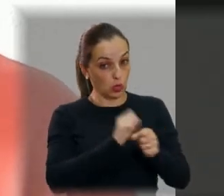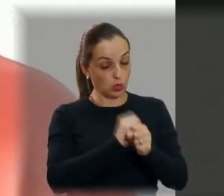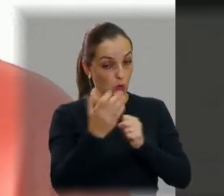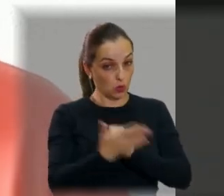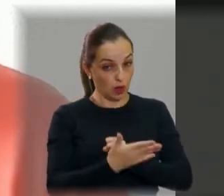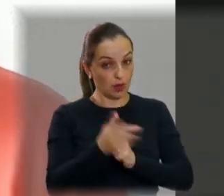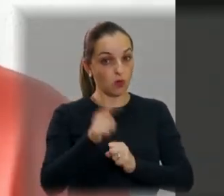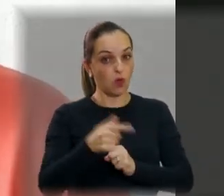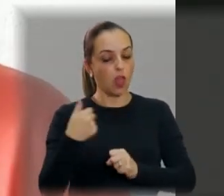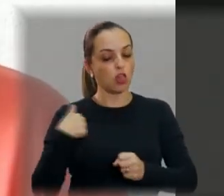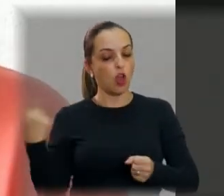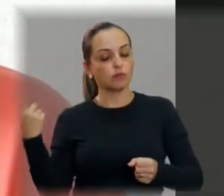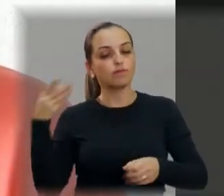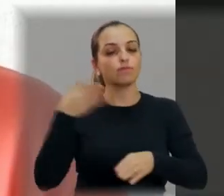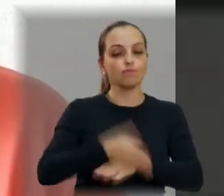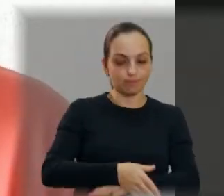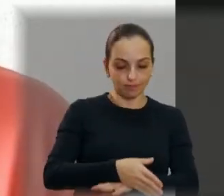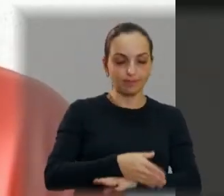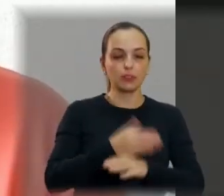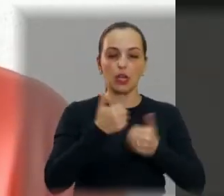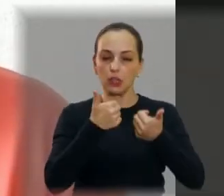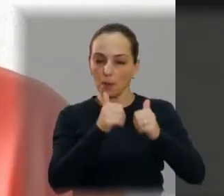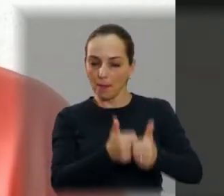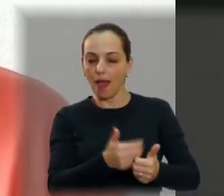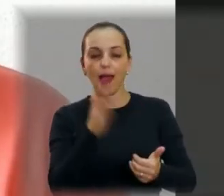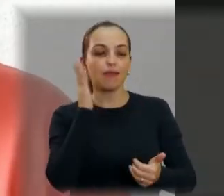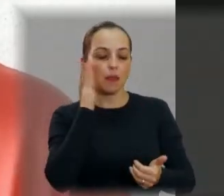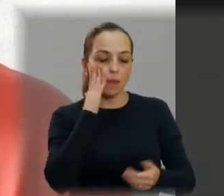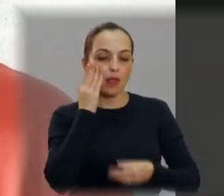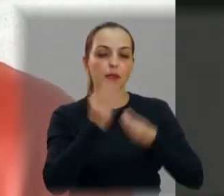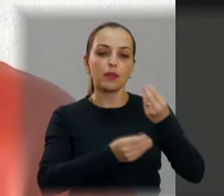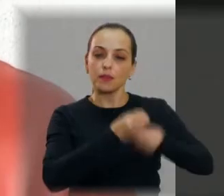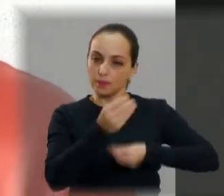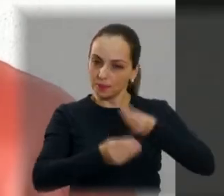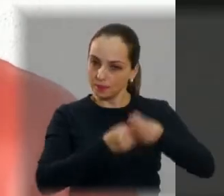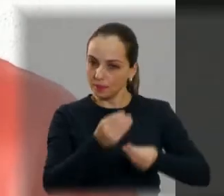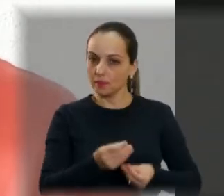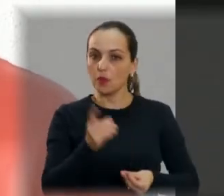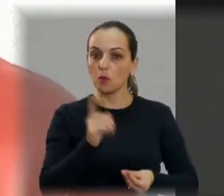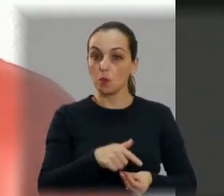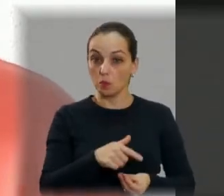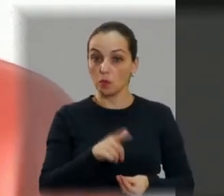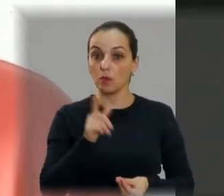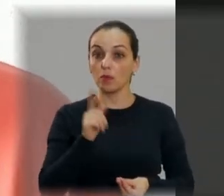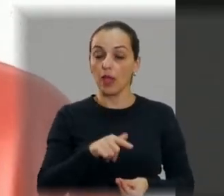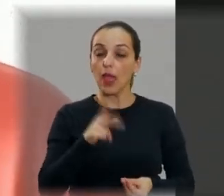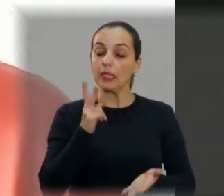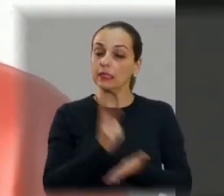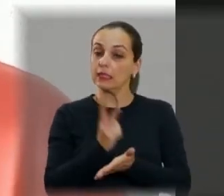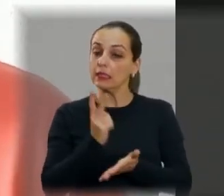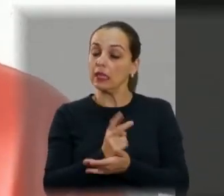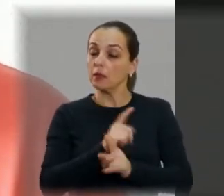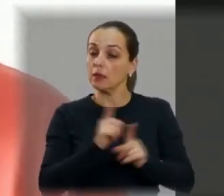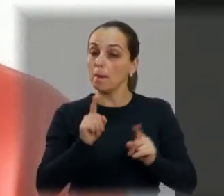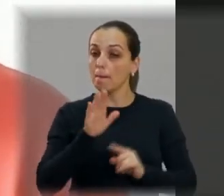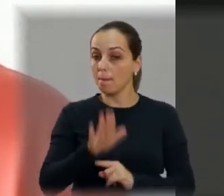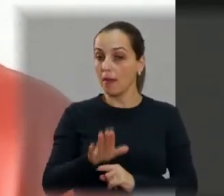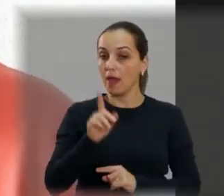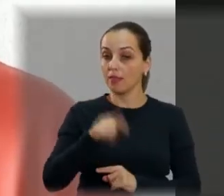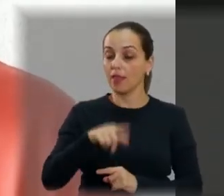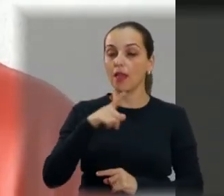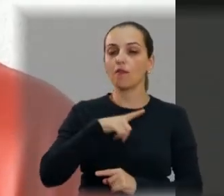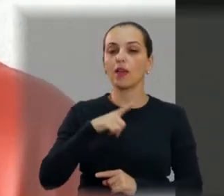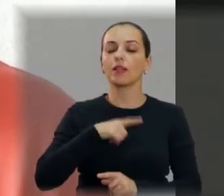Comissão da Saúde, perdão, para poder acompanhar os trabalhos do comitê. Não teremos acesso às reuniões do Comitê Científico, mas já considero um